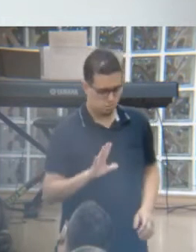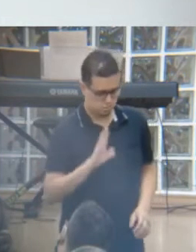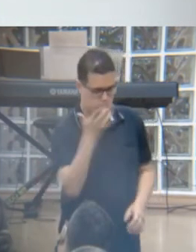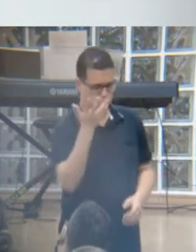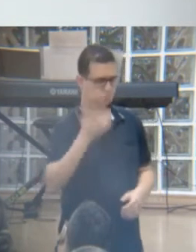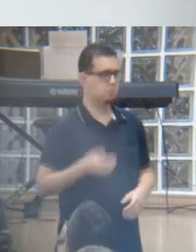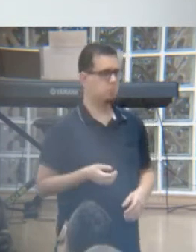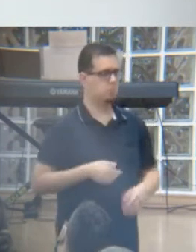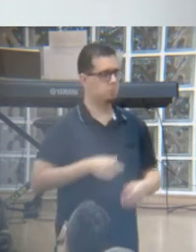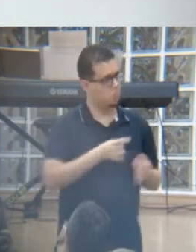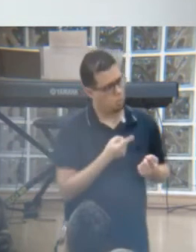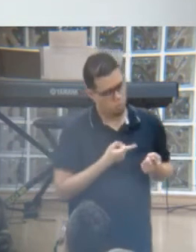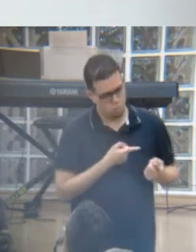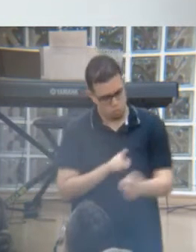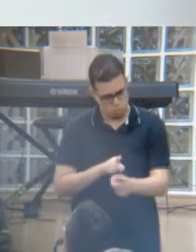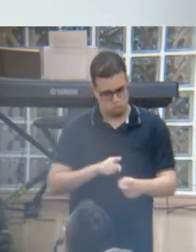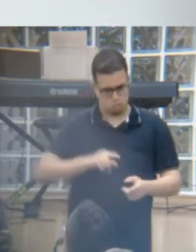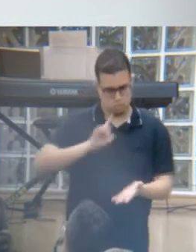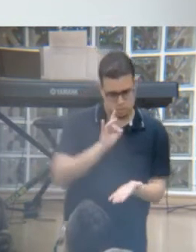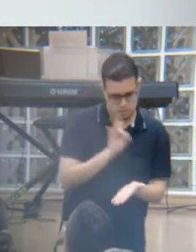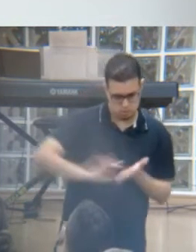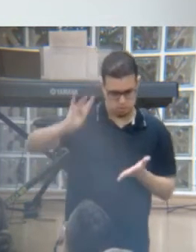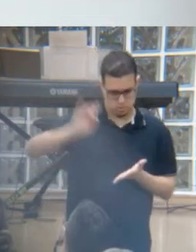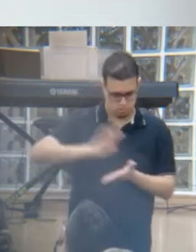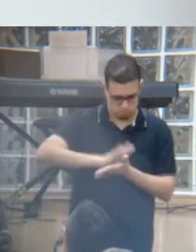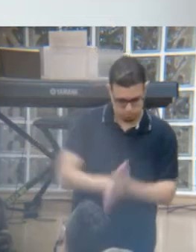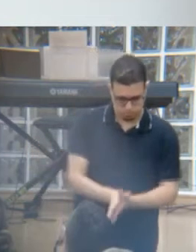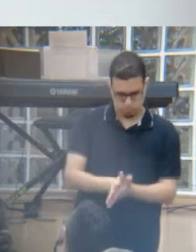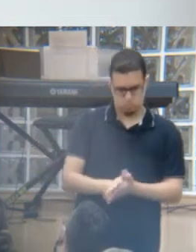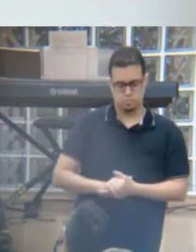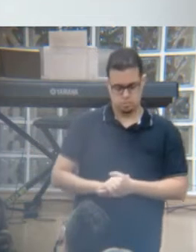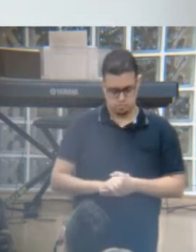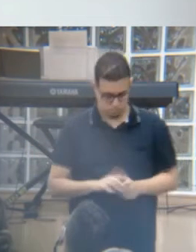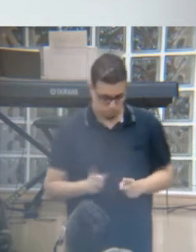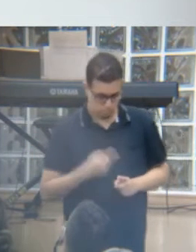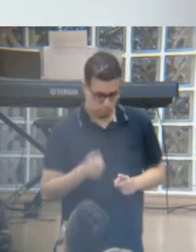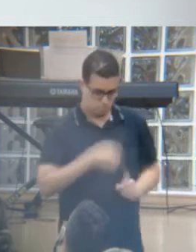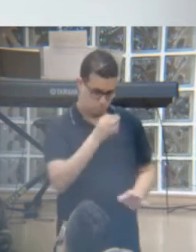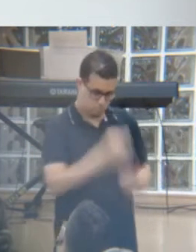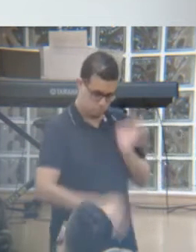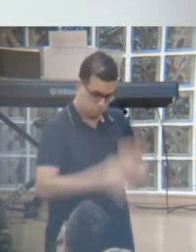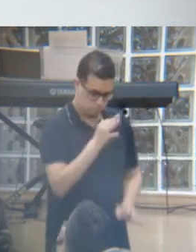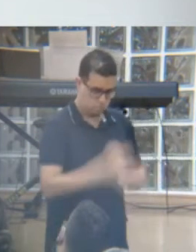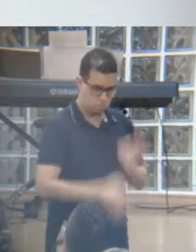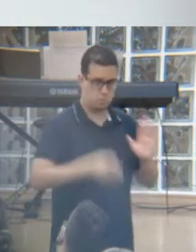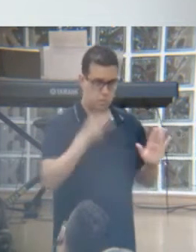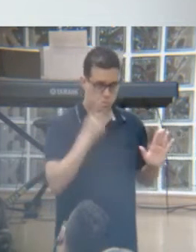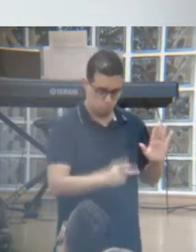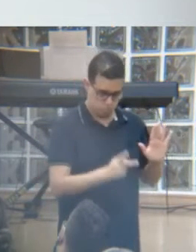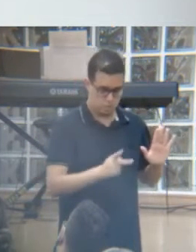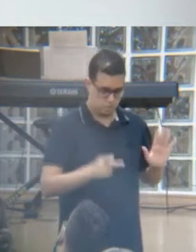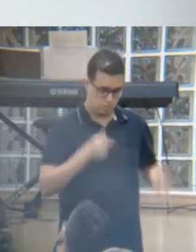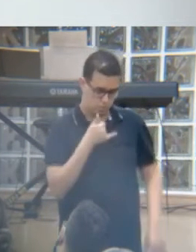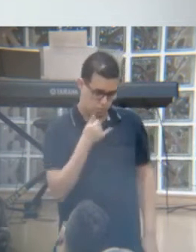seus inimigos a destruição. Primeiro veredito, então, que o profeta pronuncia. O